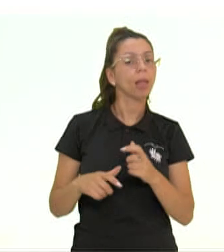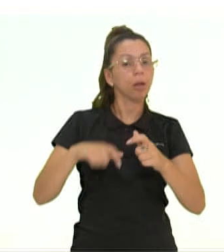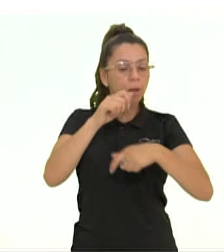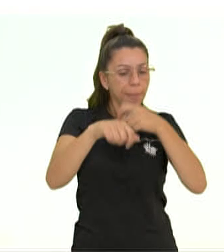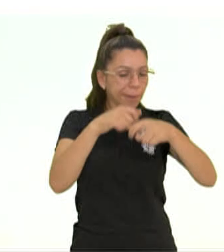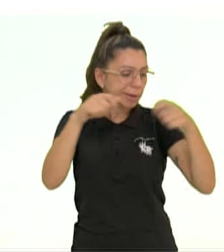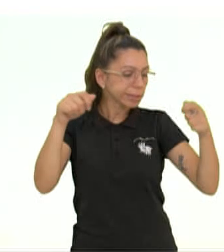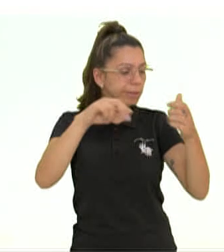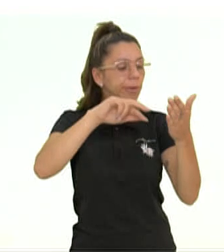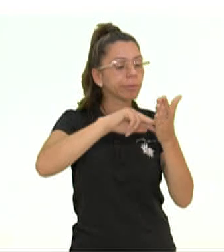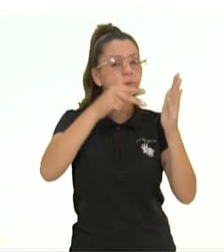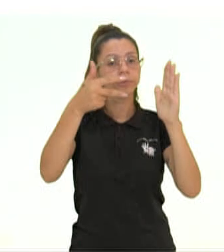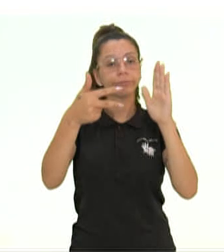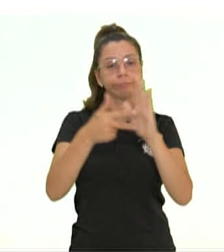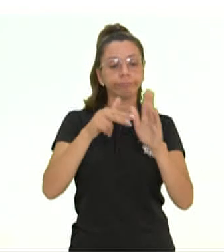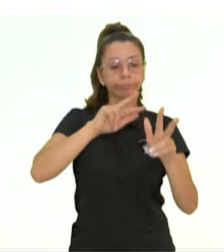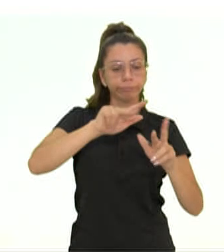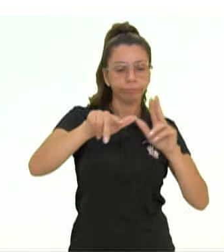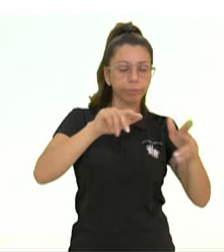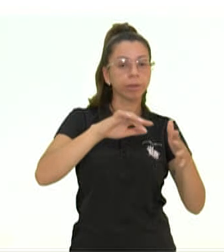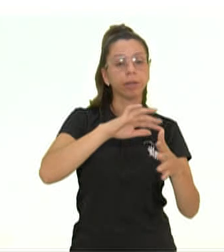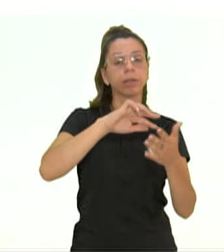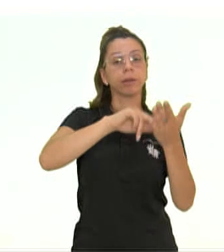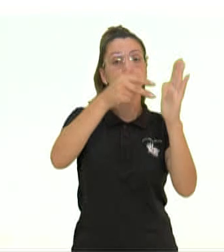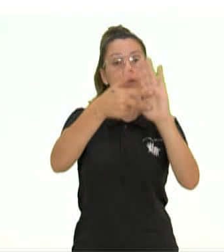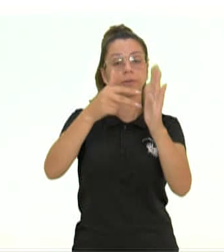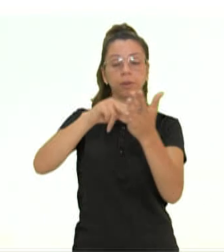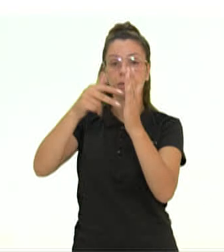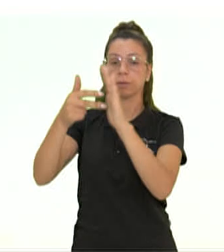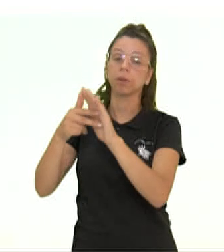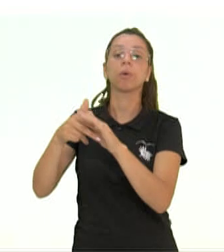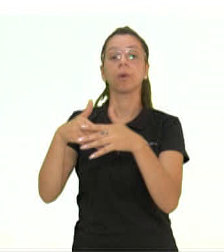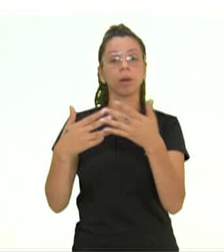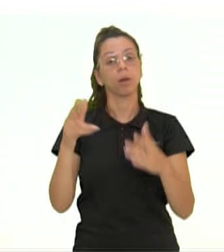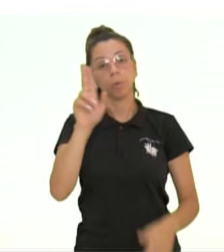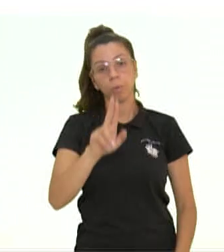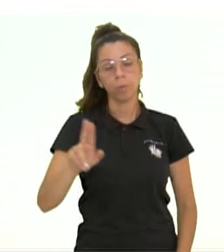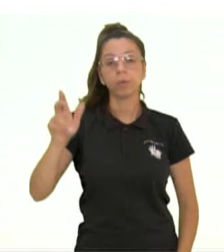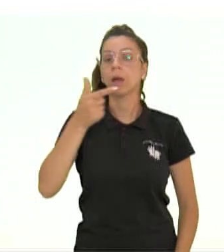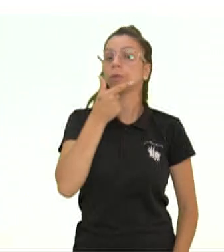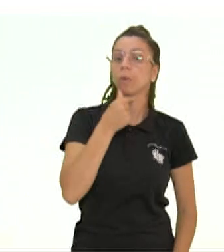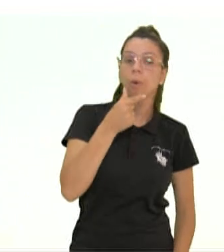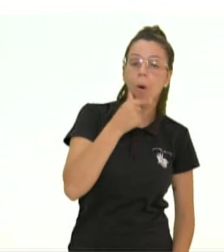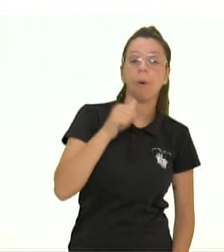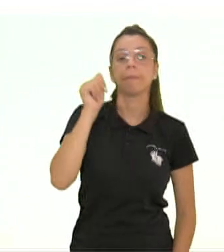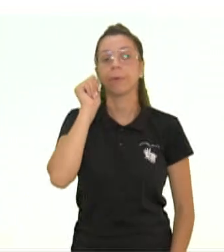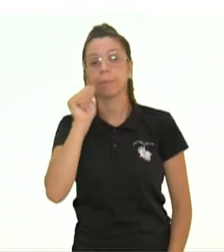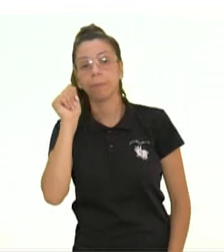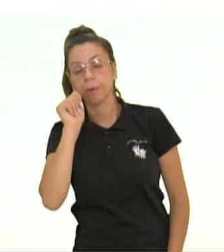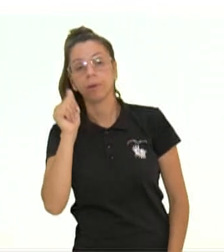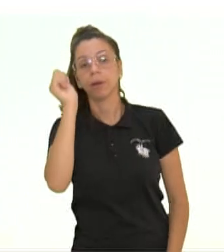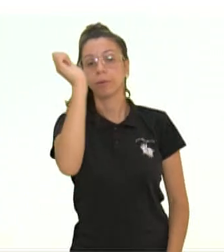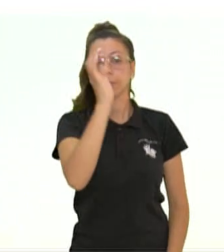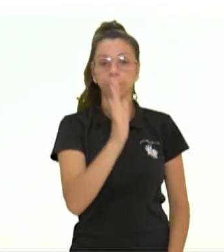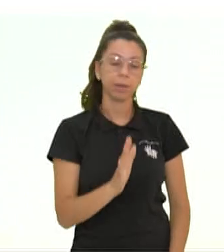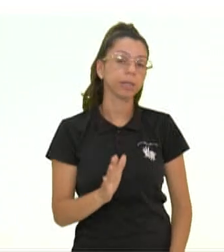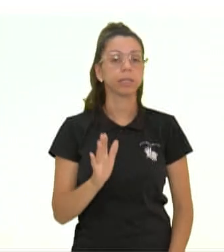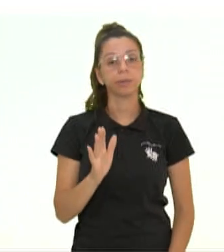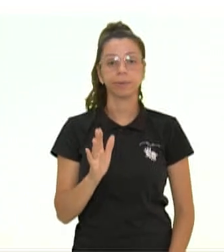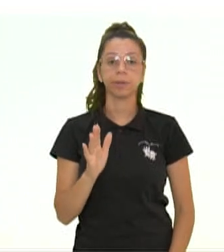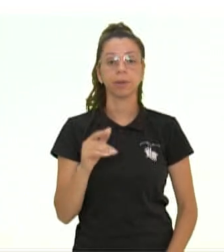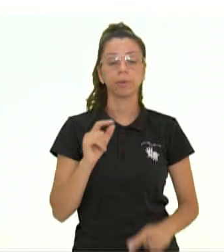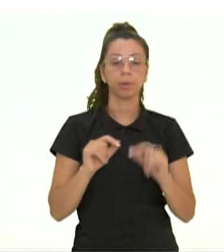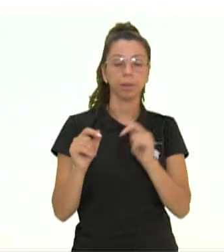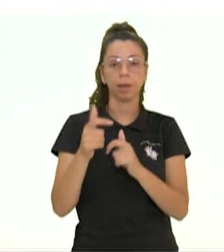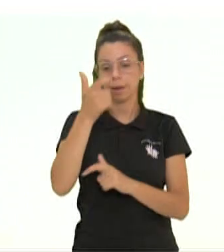um significado. É usado tanto por homens como por mulheres, e no Brasil uma forma de autoafirmar